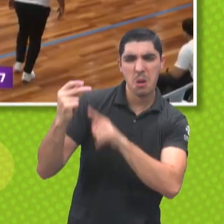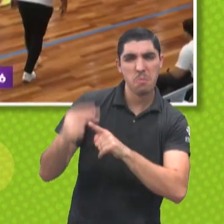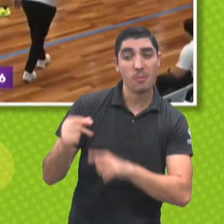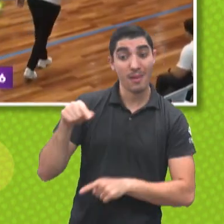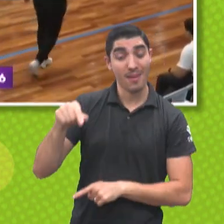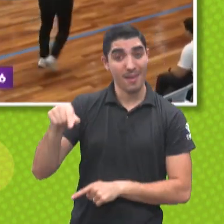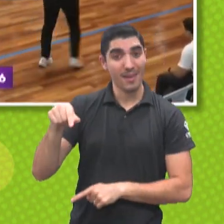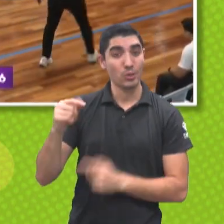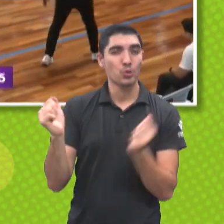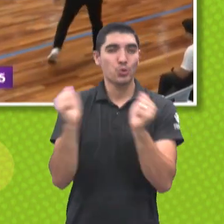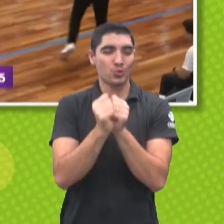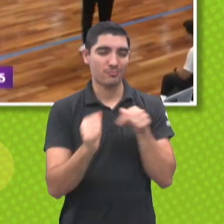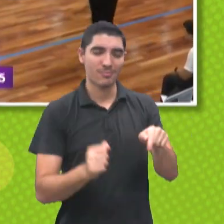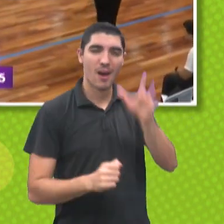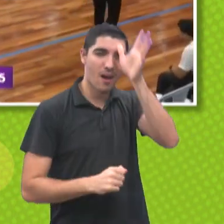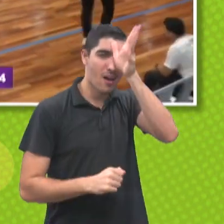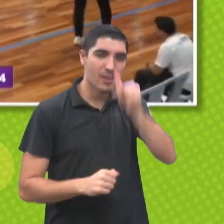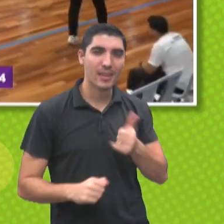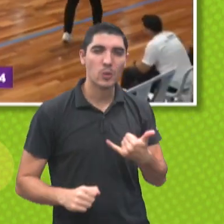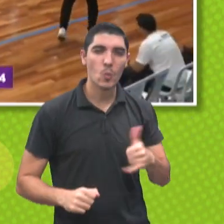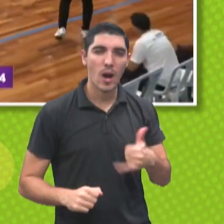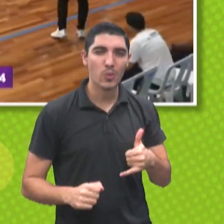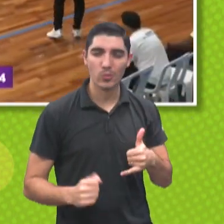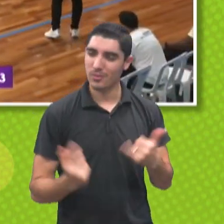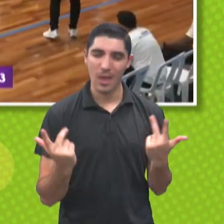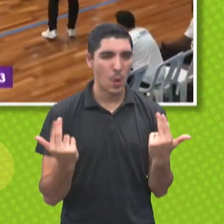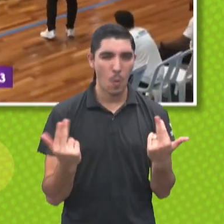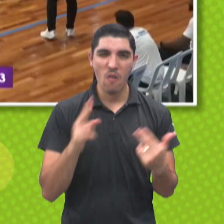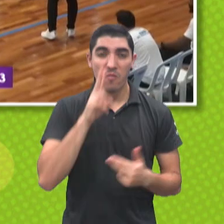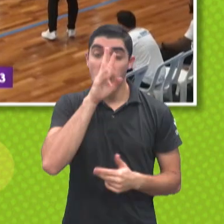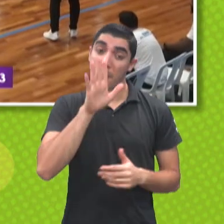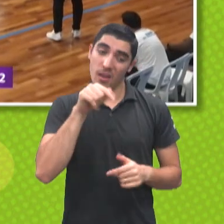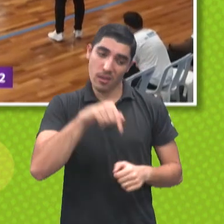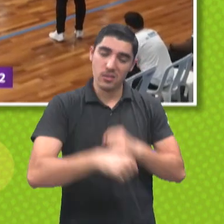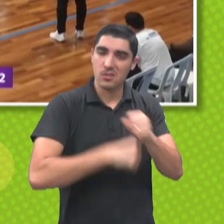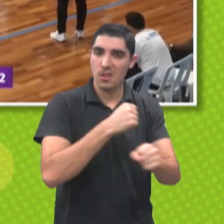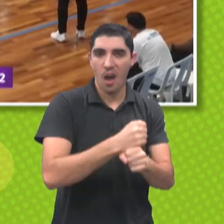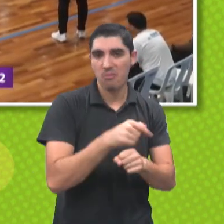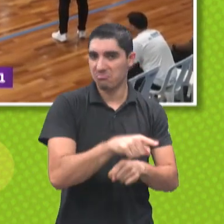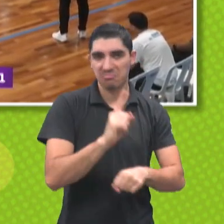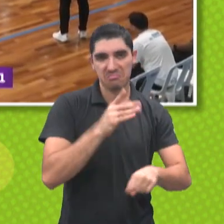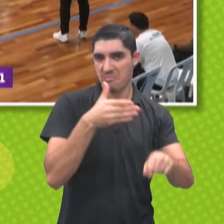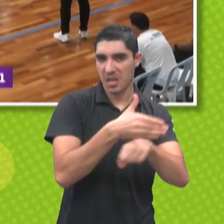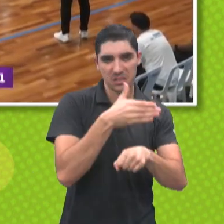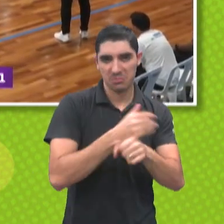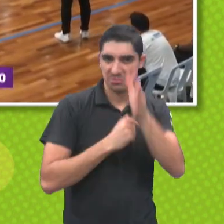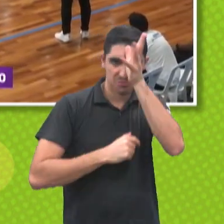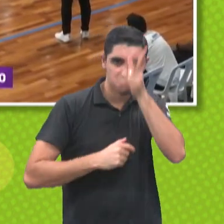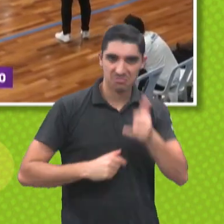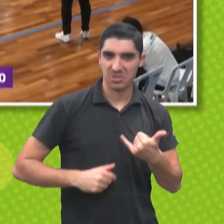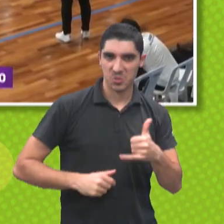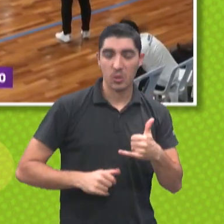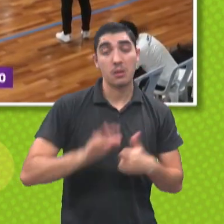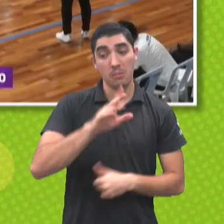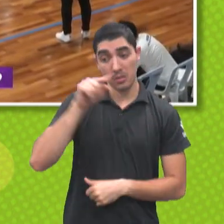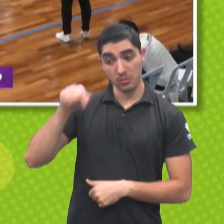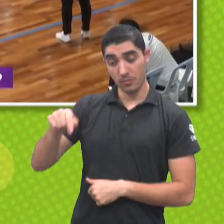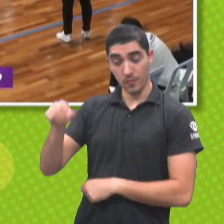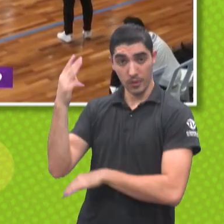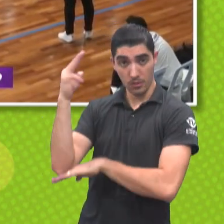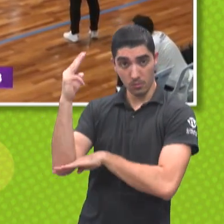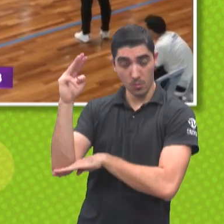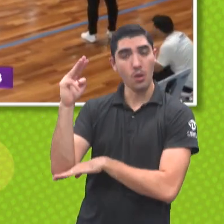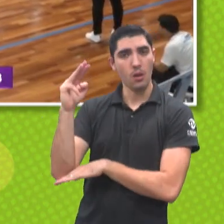Ituano não tá jogando mais, esse ano não tá jogando mais, mas foi uma pontuação não